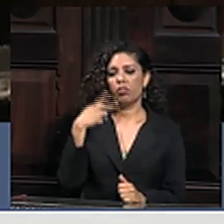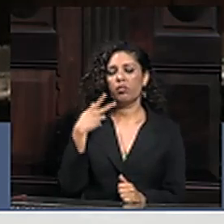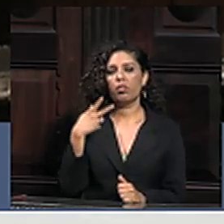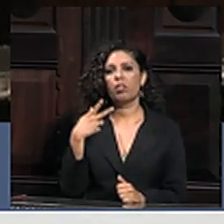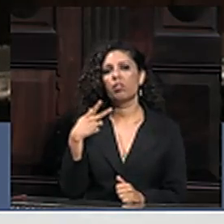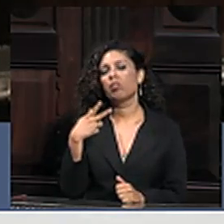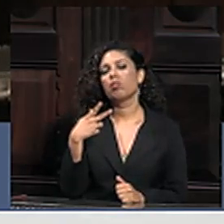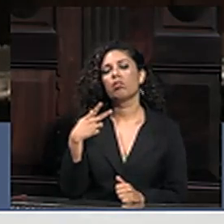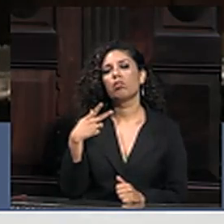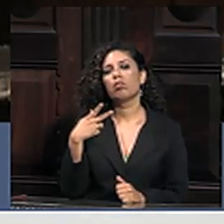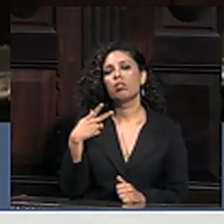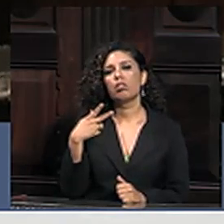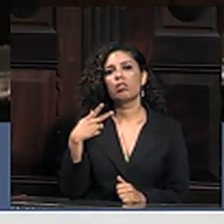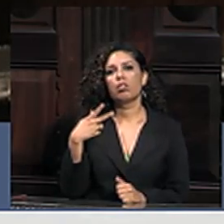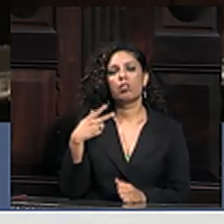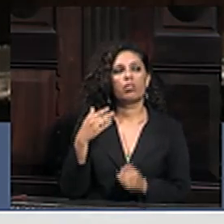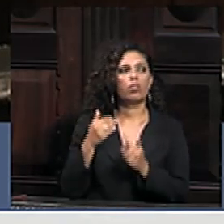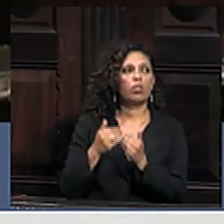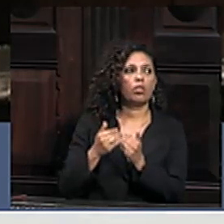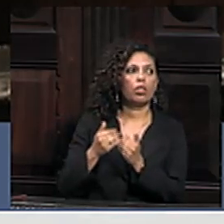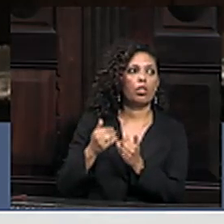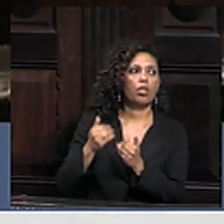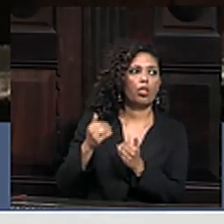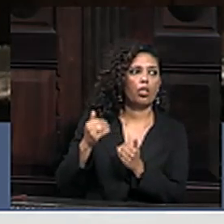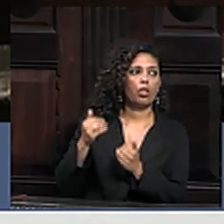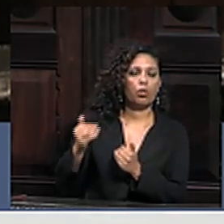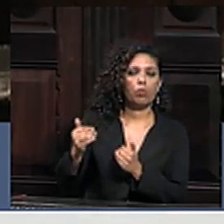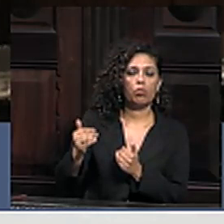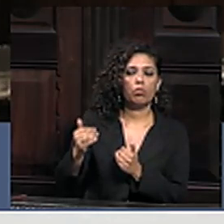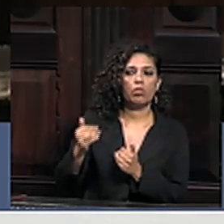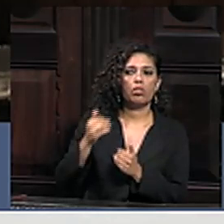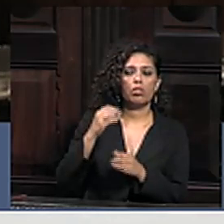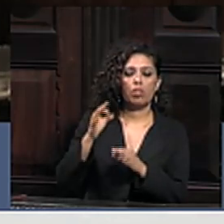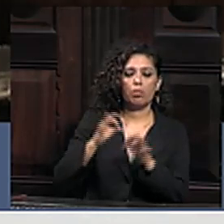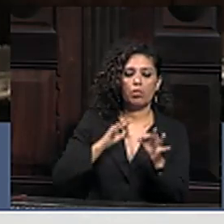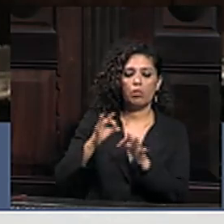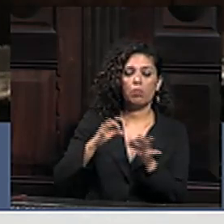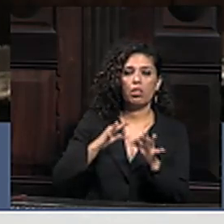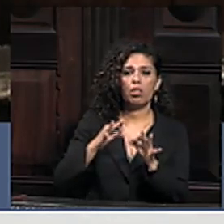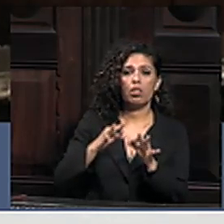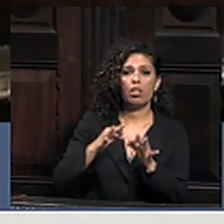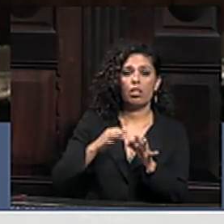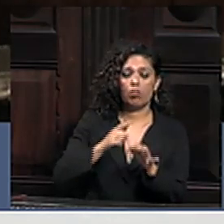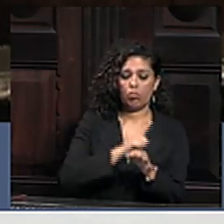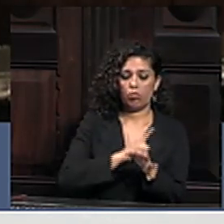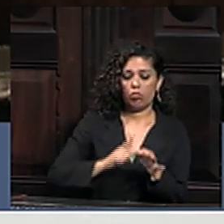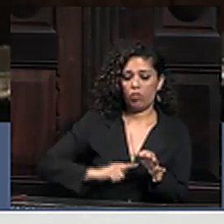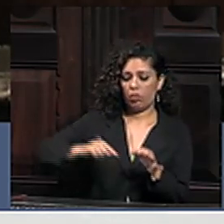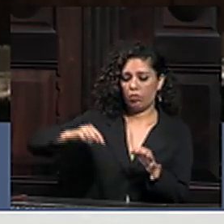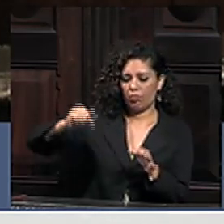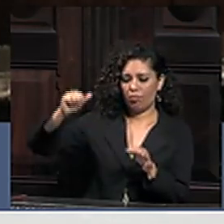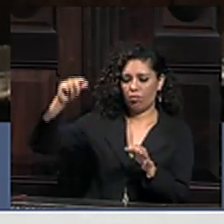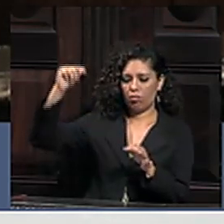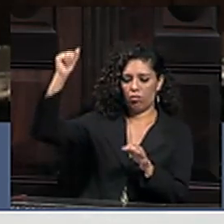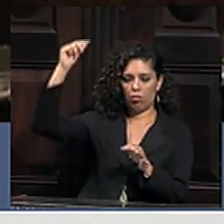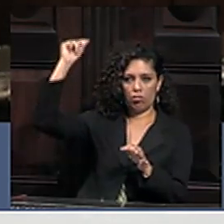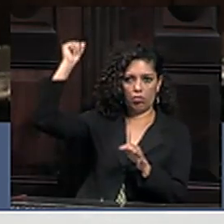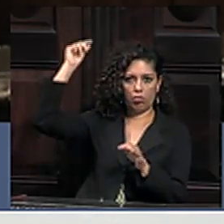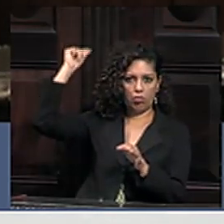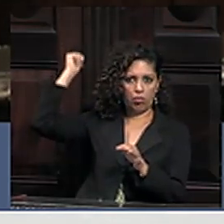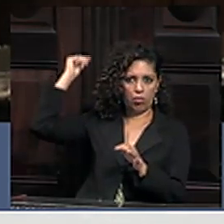Austin, Valdec, com o governador Marcelo Alencar. Todos os governadores posteriores